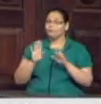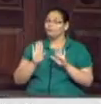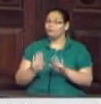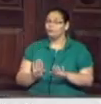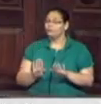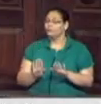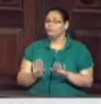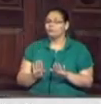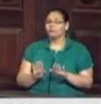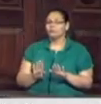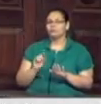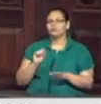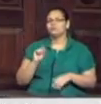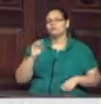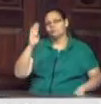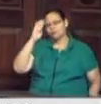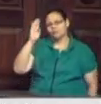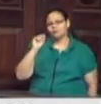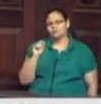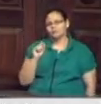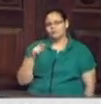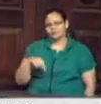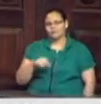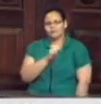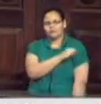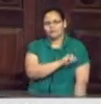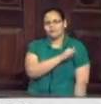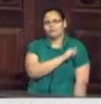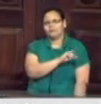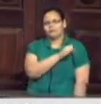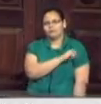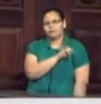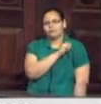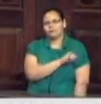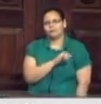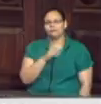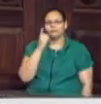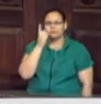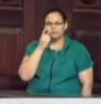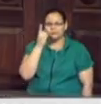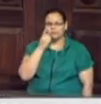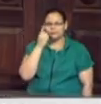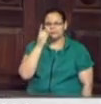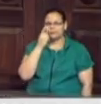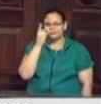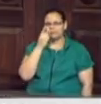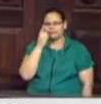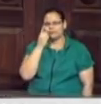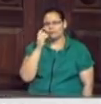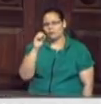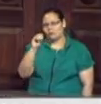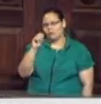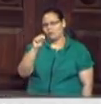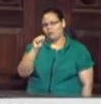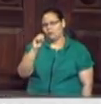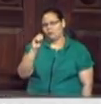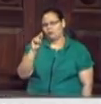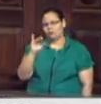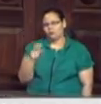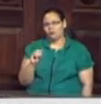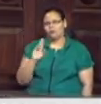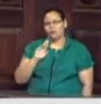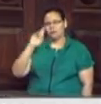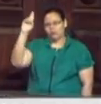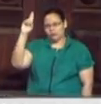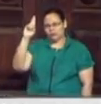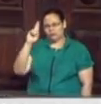não é essa. Aqui no Rio, deputado Osório, um dos seus líderes,